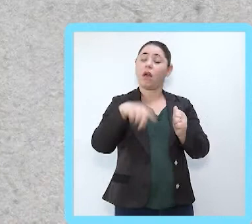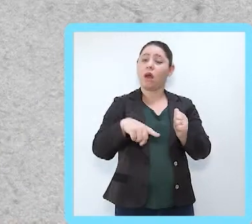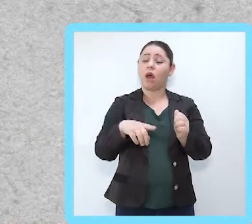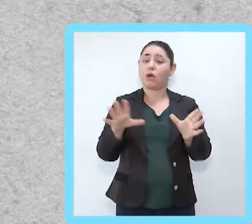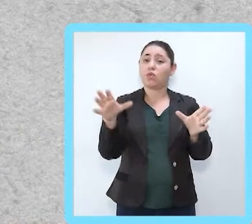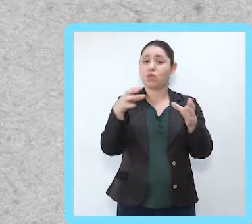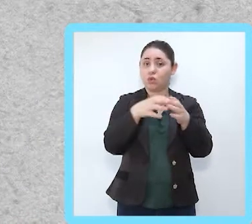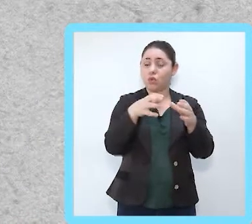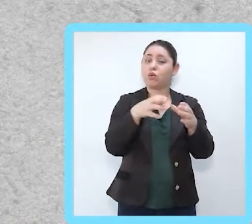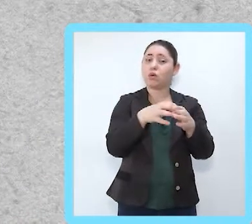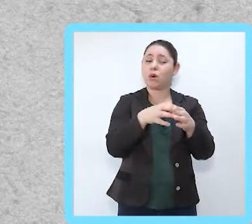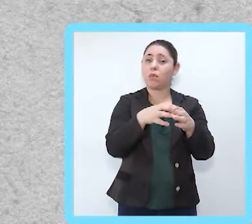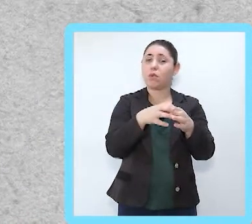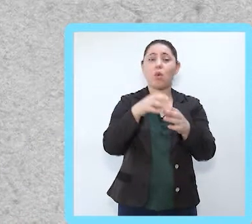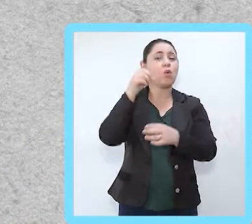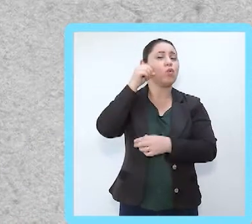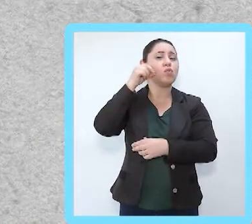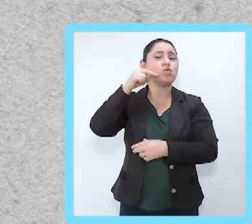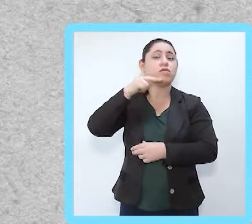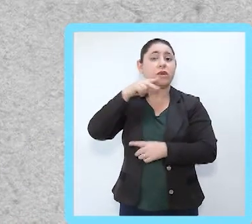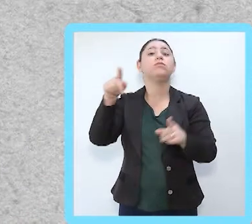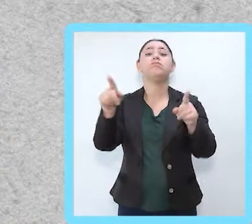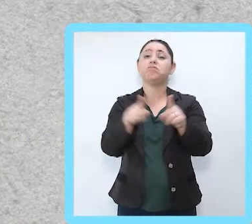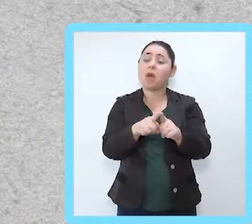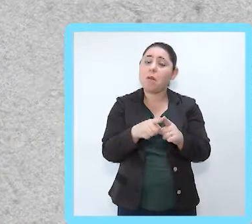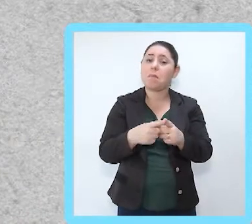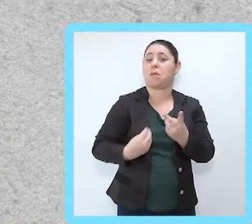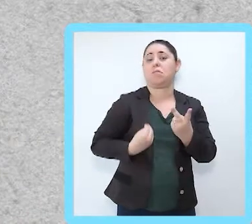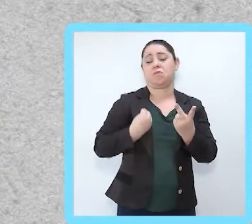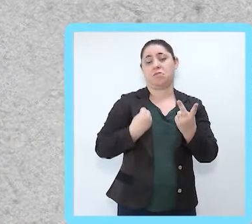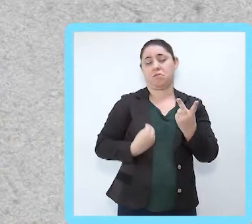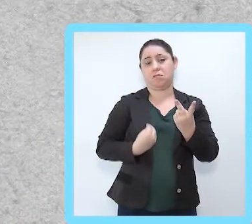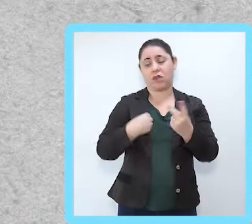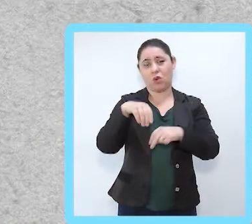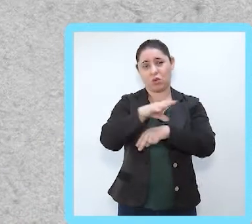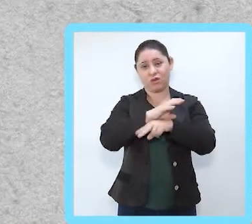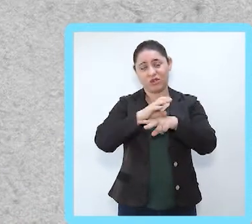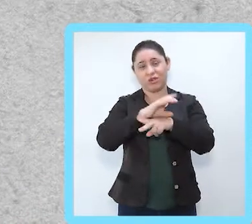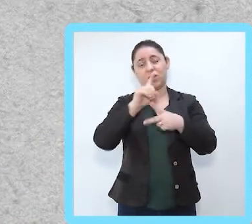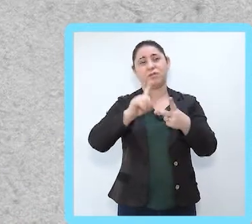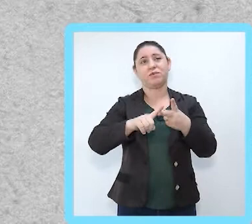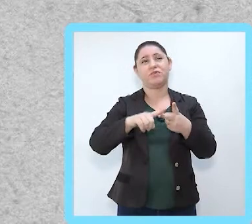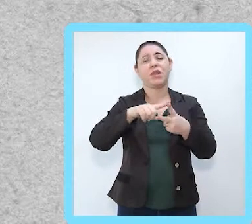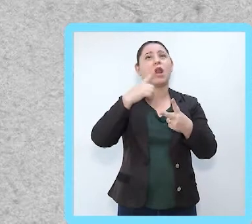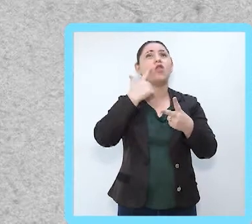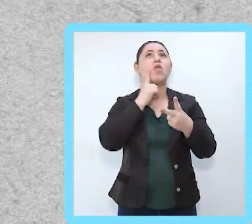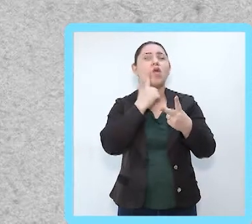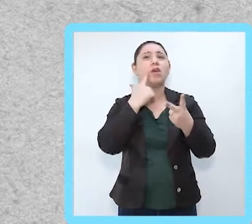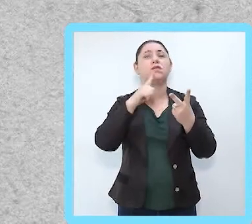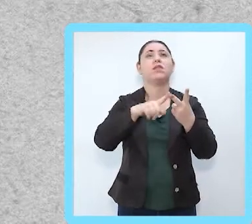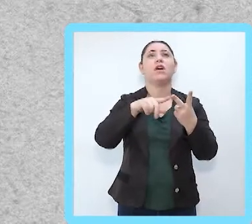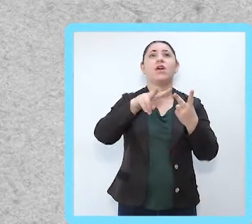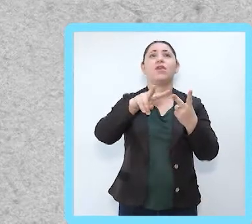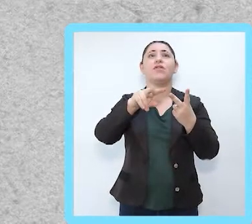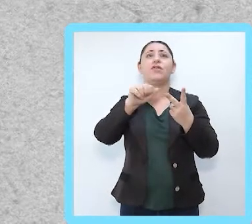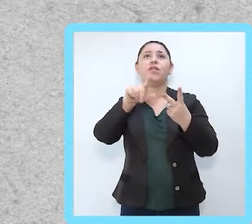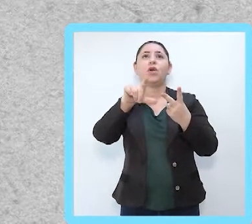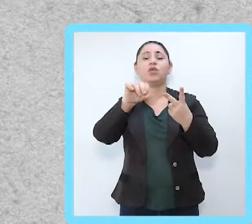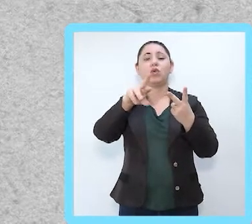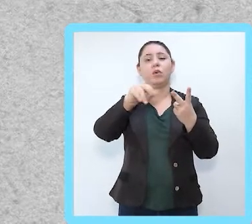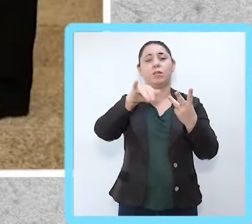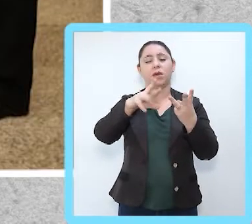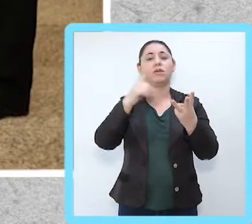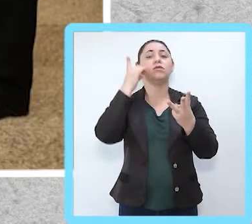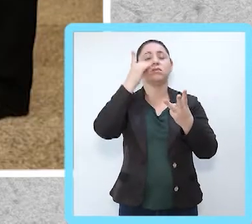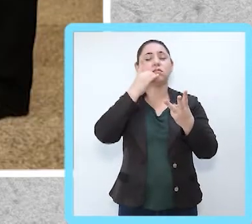bancada o Londres. O Nevan, não? O Nevan também. O Nevan também constituinte? O Nevan, Londres, Valdomiro Gonçalves. Eu fui deputado com